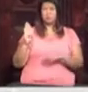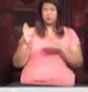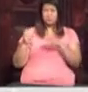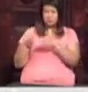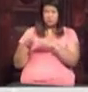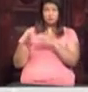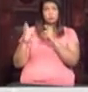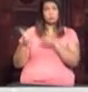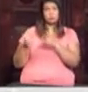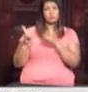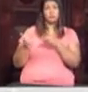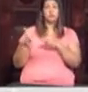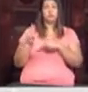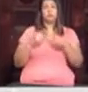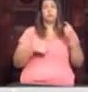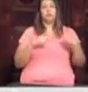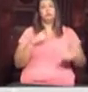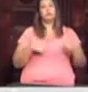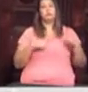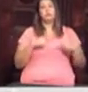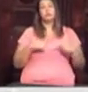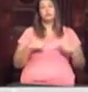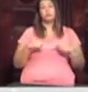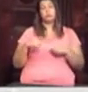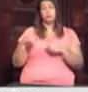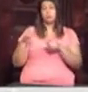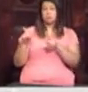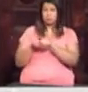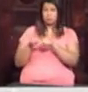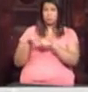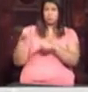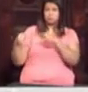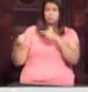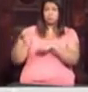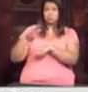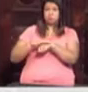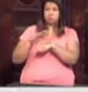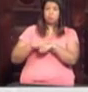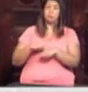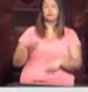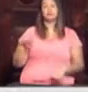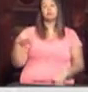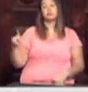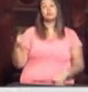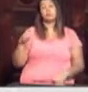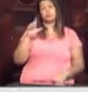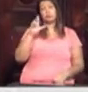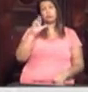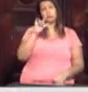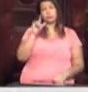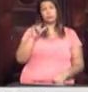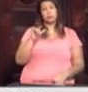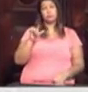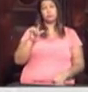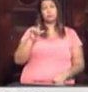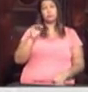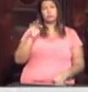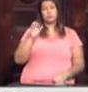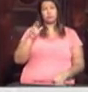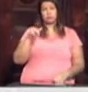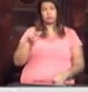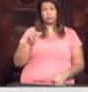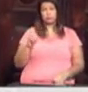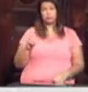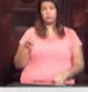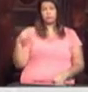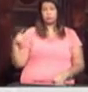grupo político e dos mesmos atores. Luiz Fernando Pezão foi vice de Cabral e secretário de